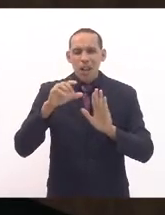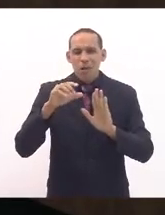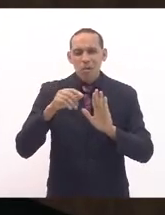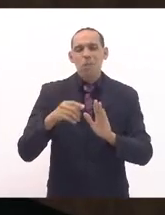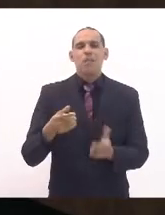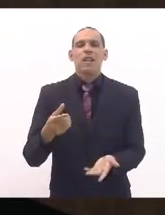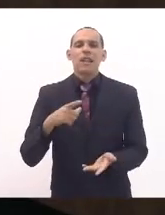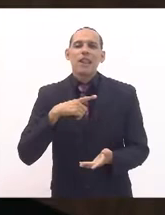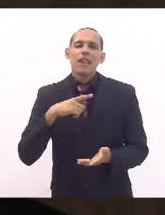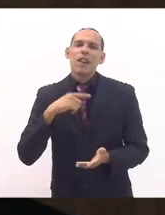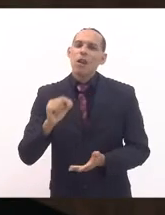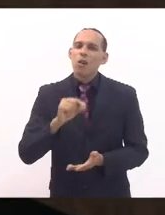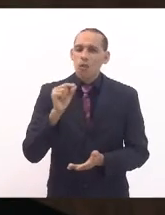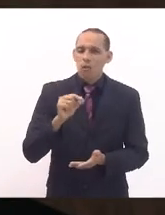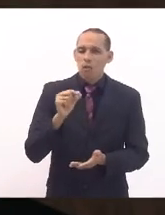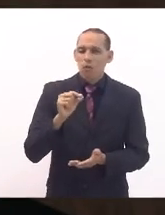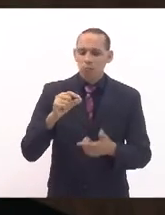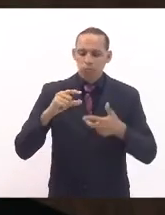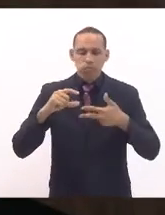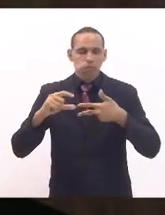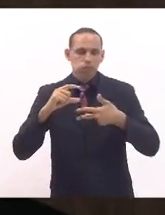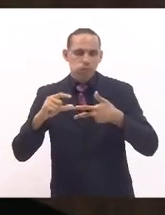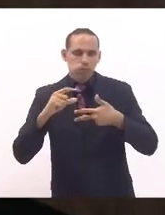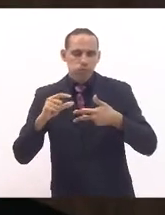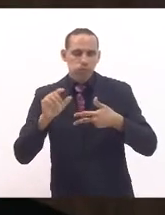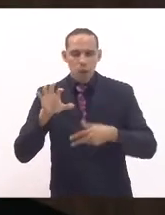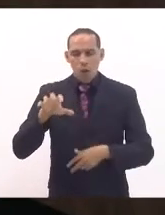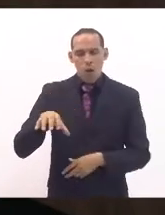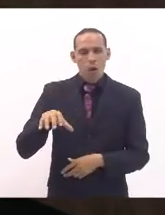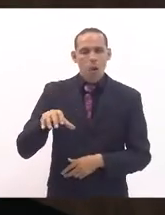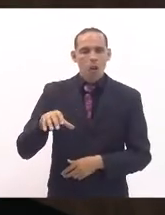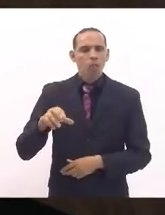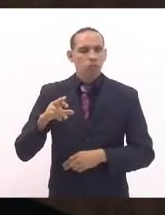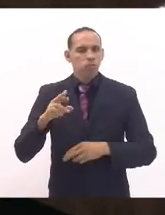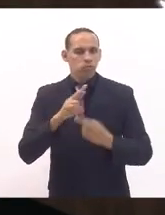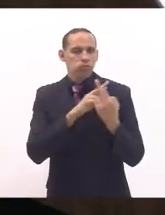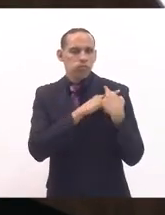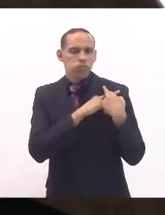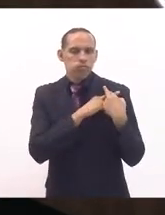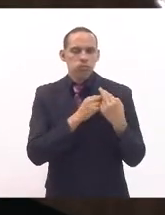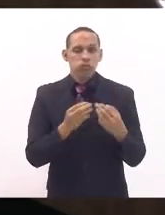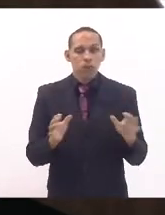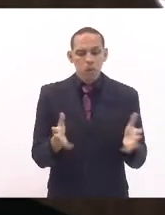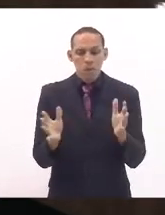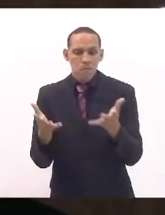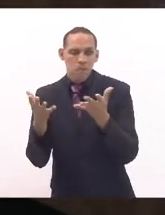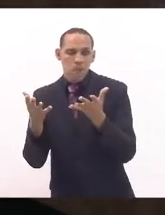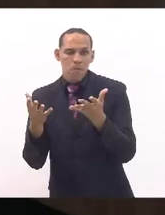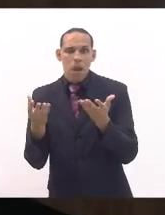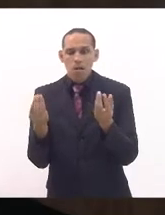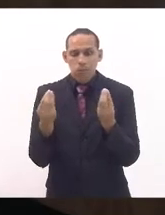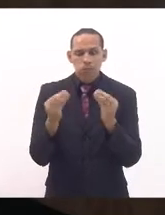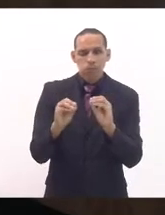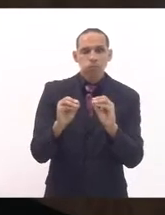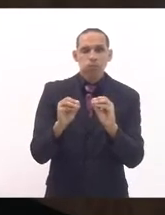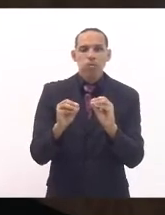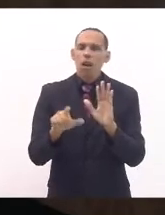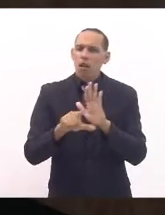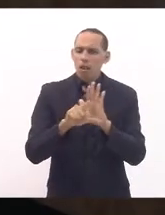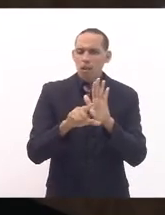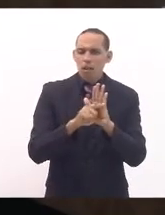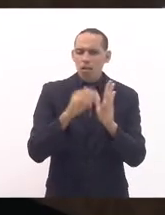Executivo, através de seu órgão competente, deverá promover e instituir as medidas legais